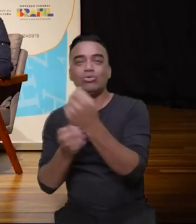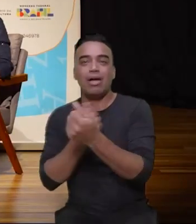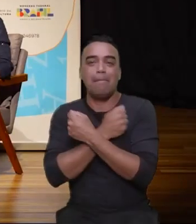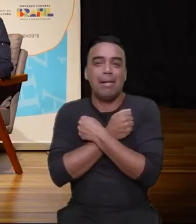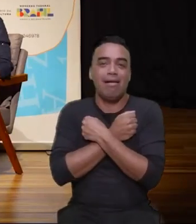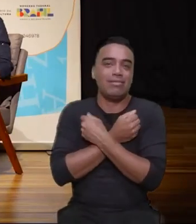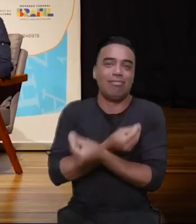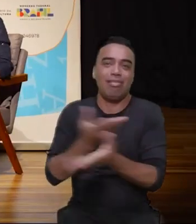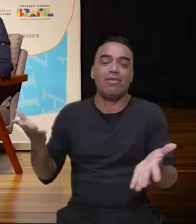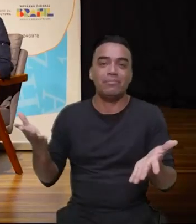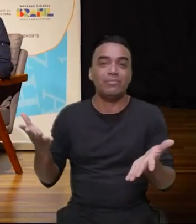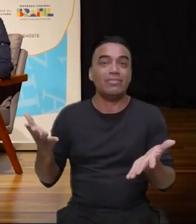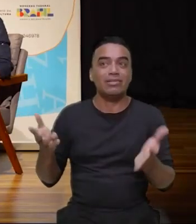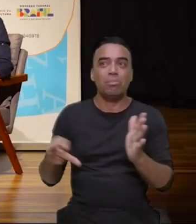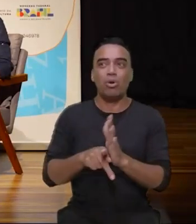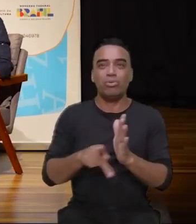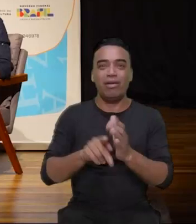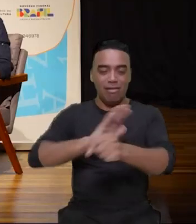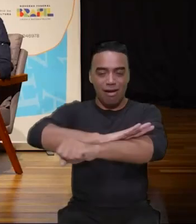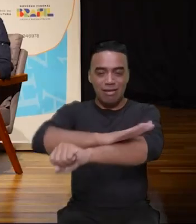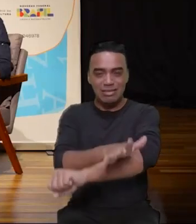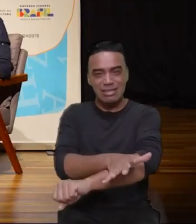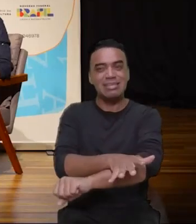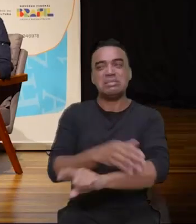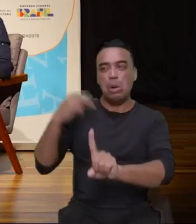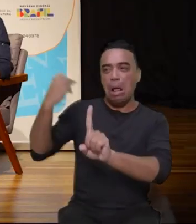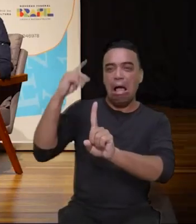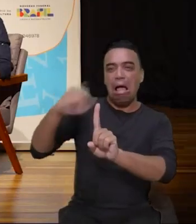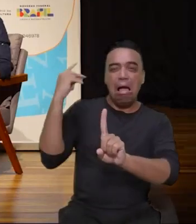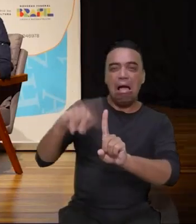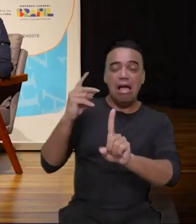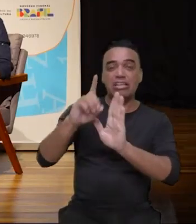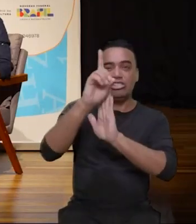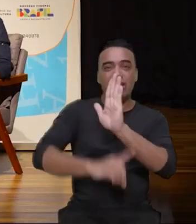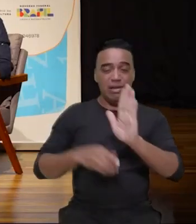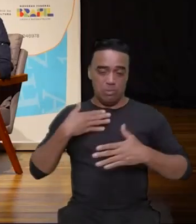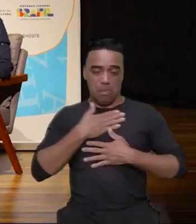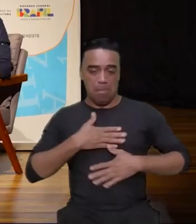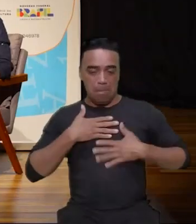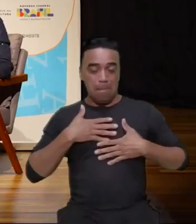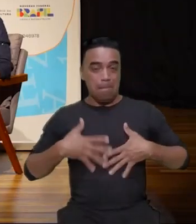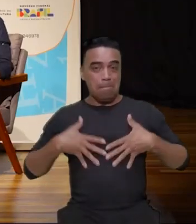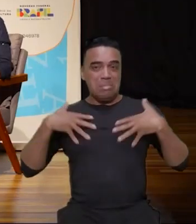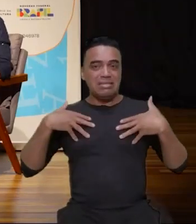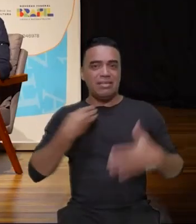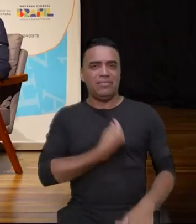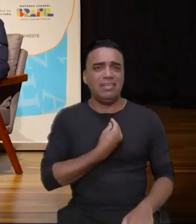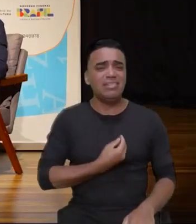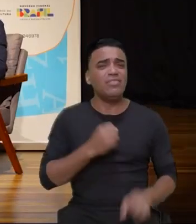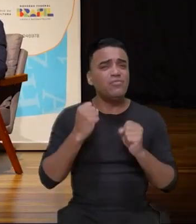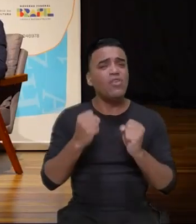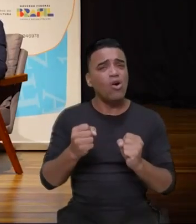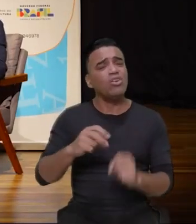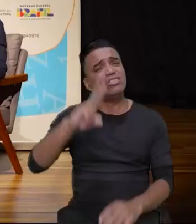Essa tensão entre restos, racismo, linchamento, crime e o direito ao prazer e à vida é muito forte. Pode falar um pouco